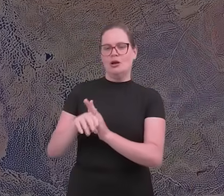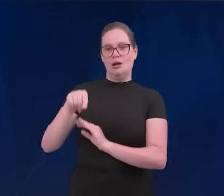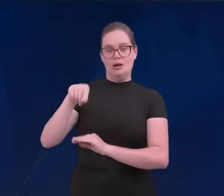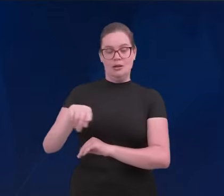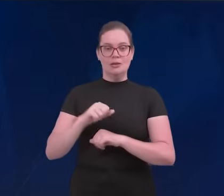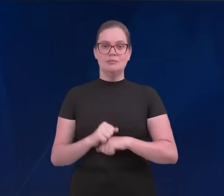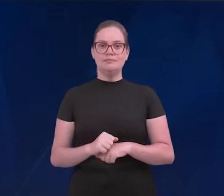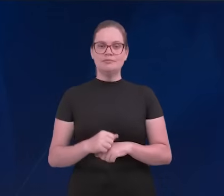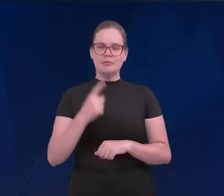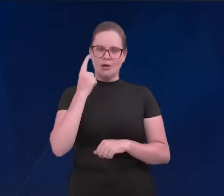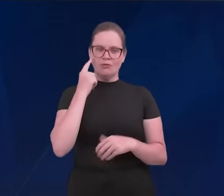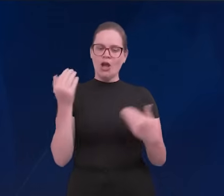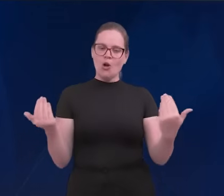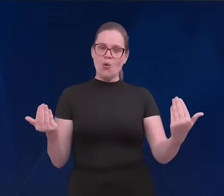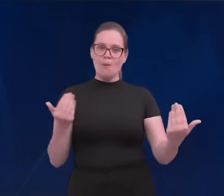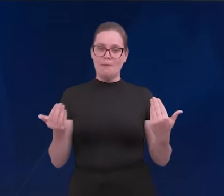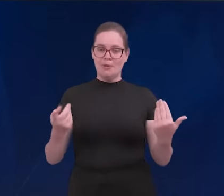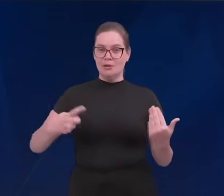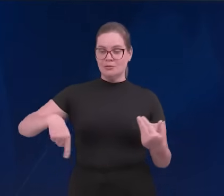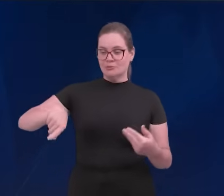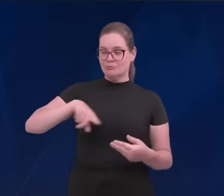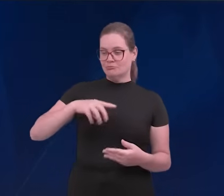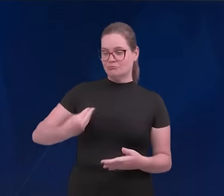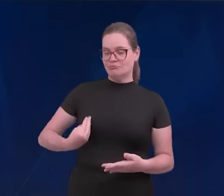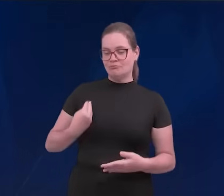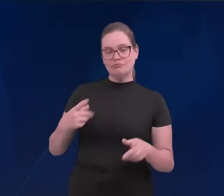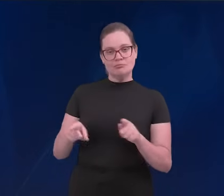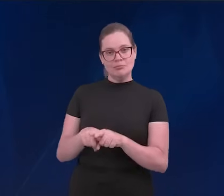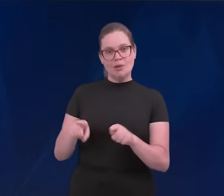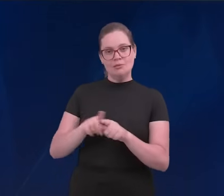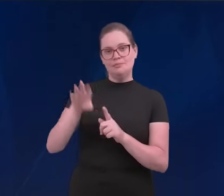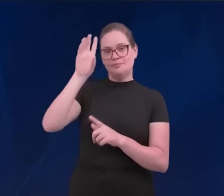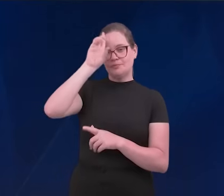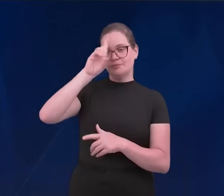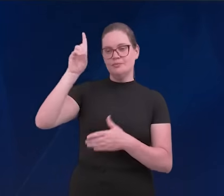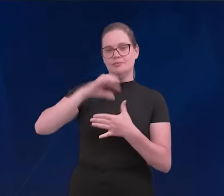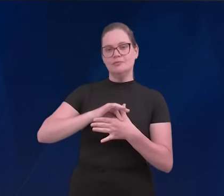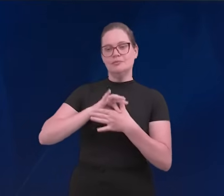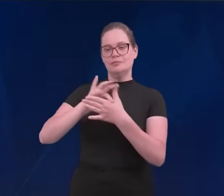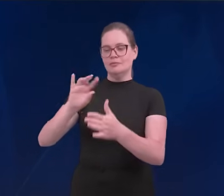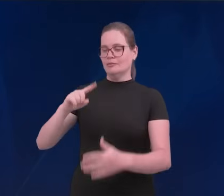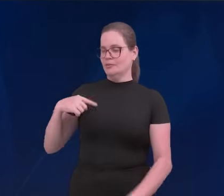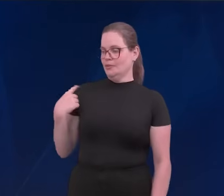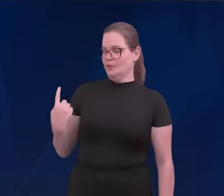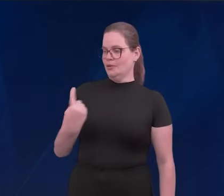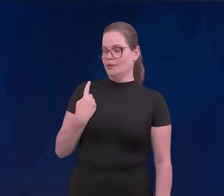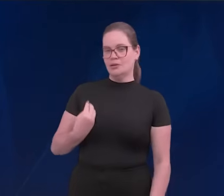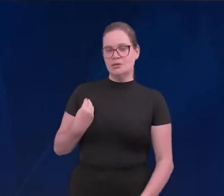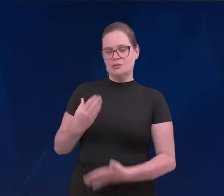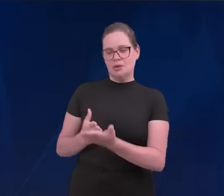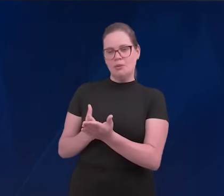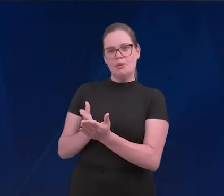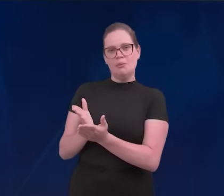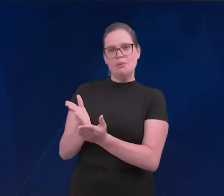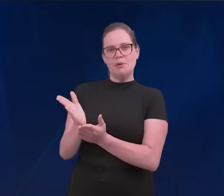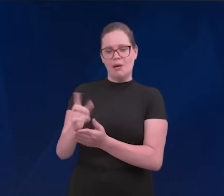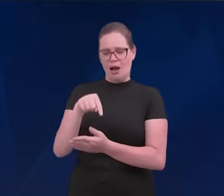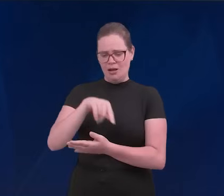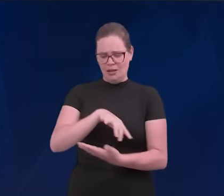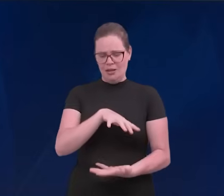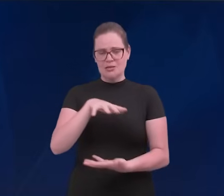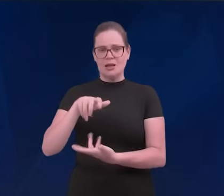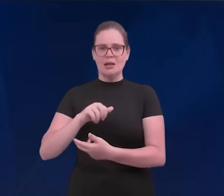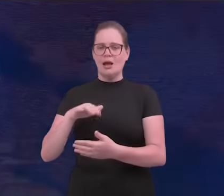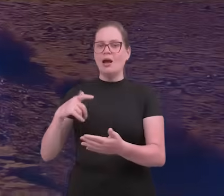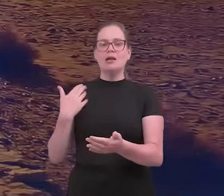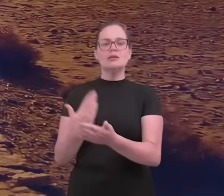Deus também nos guia o nosso caminhar pelo deserto deste mundo,